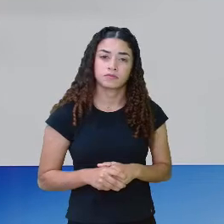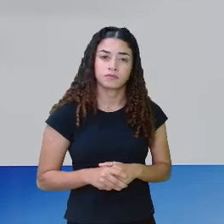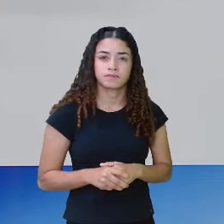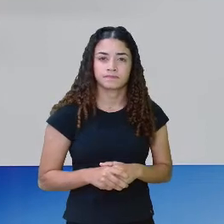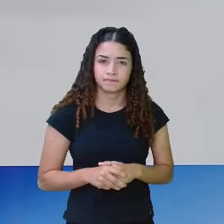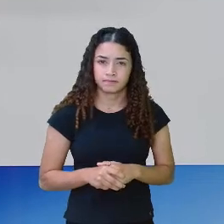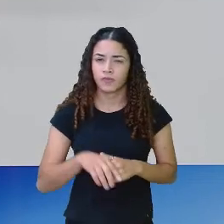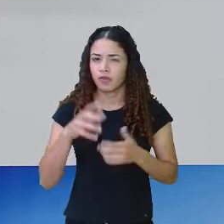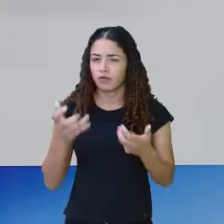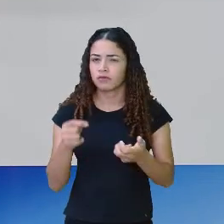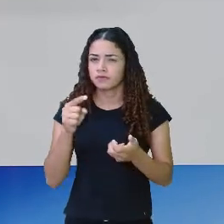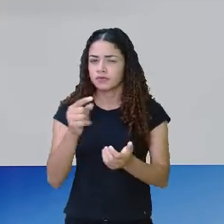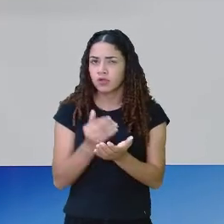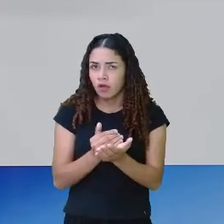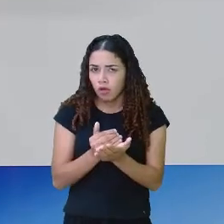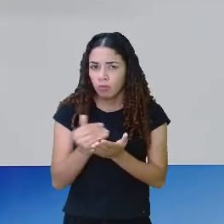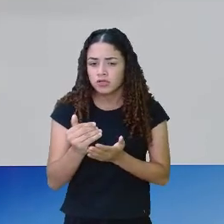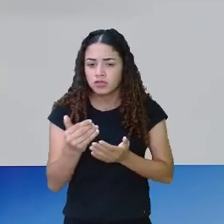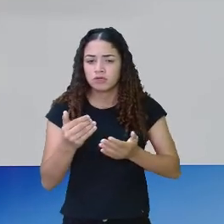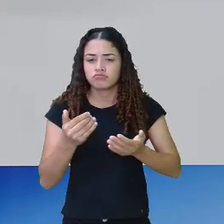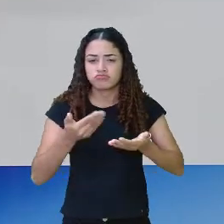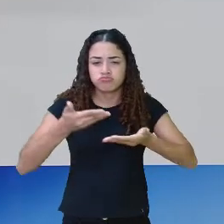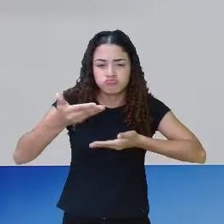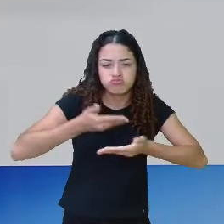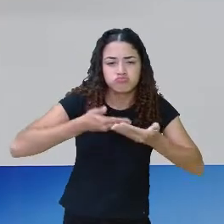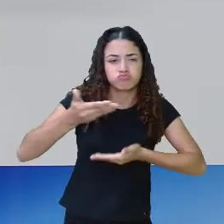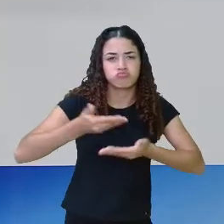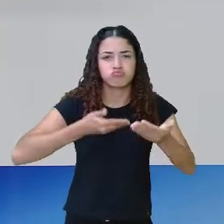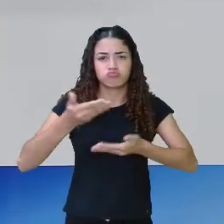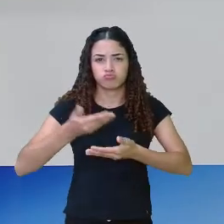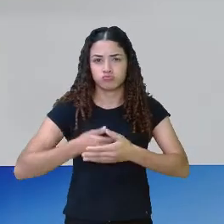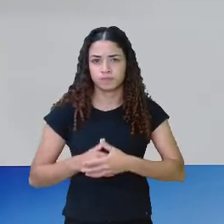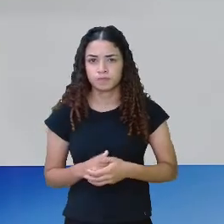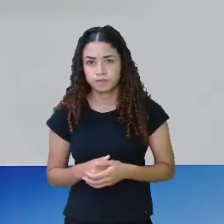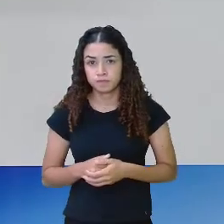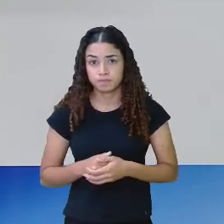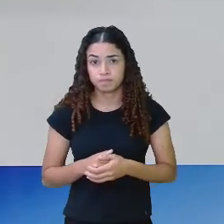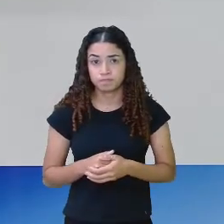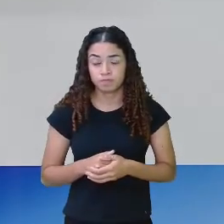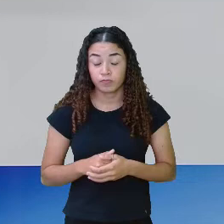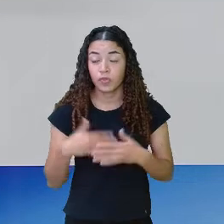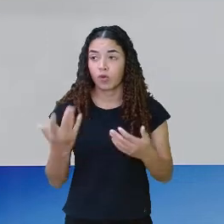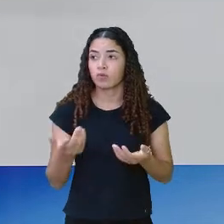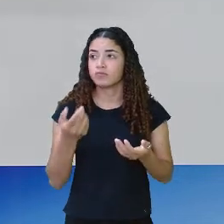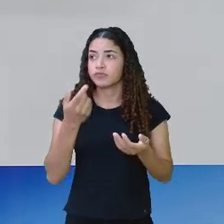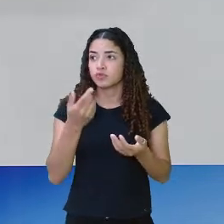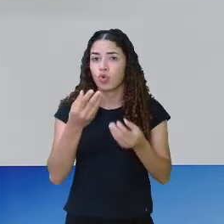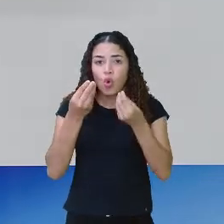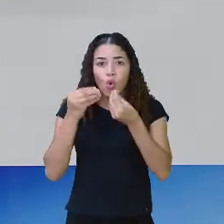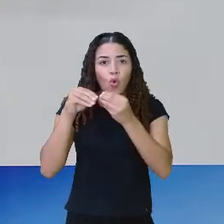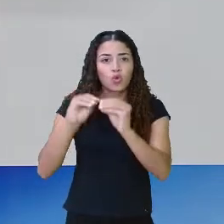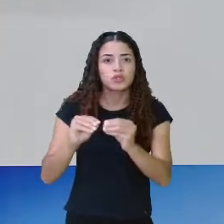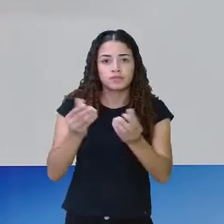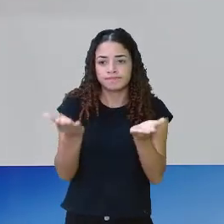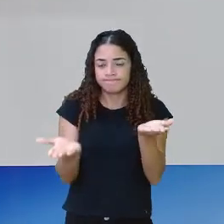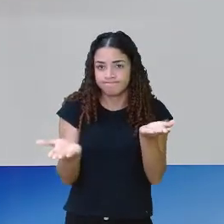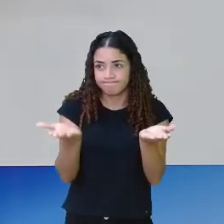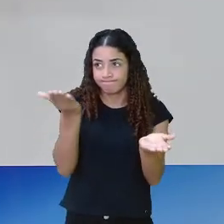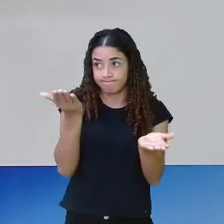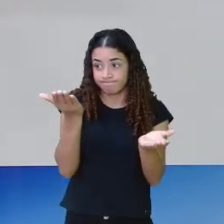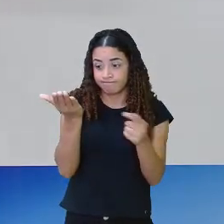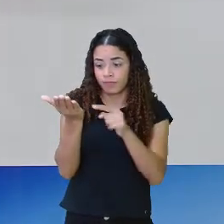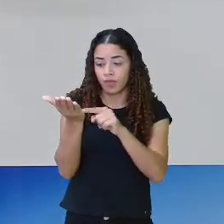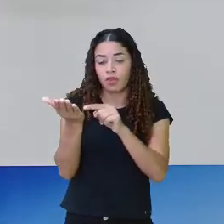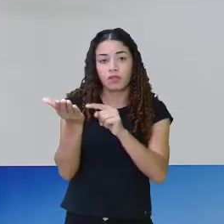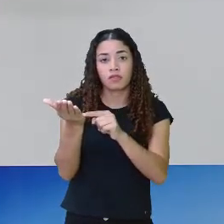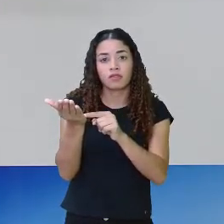vocês já comecem interagindo comigo. Eu coloquei nessa balança uma palma de